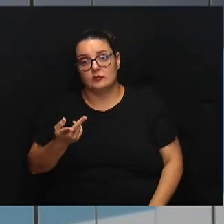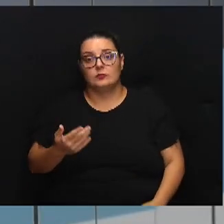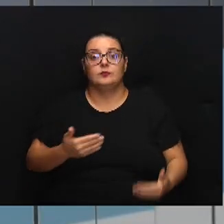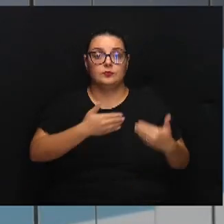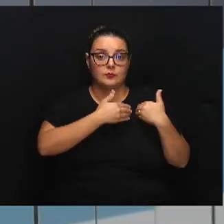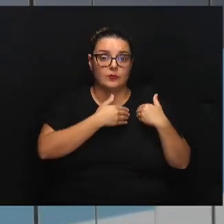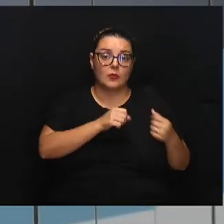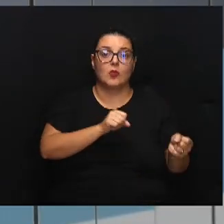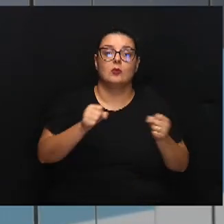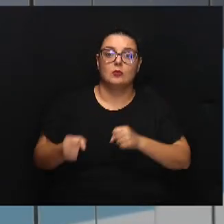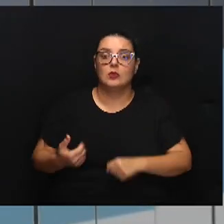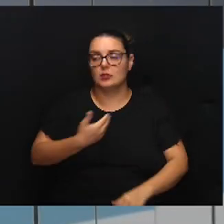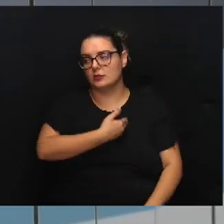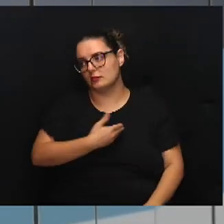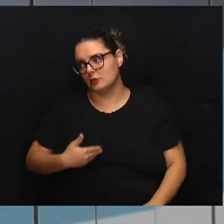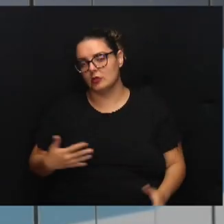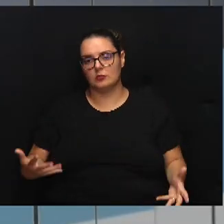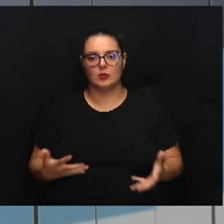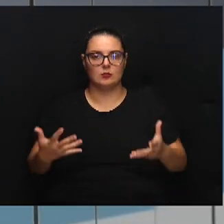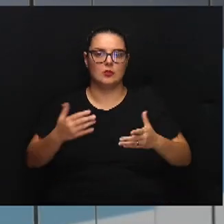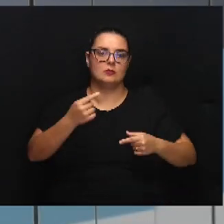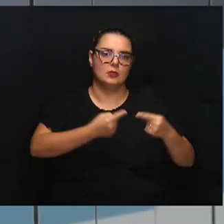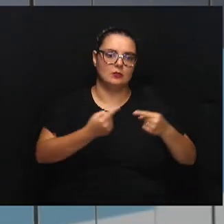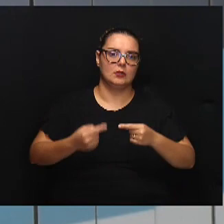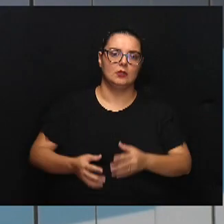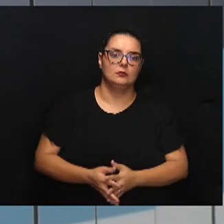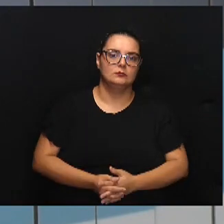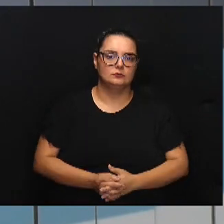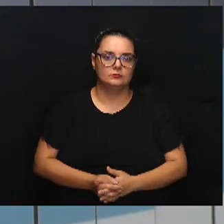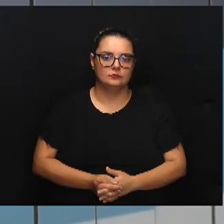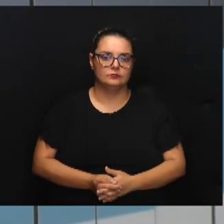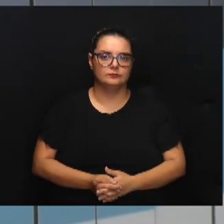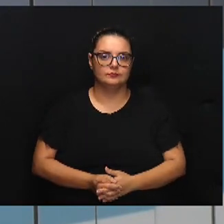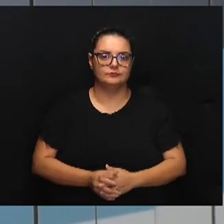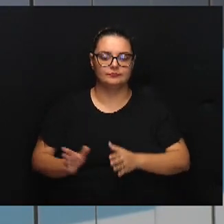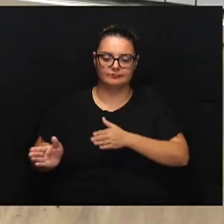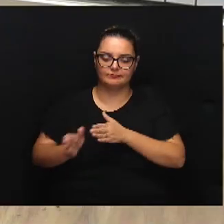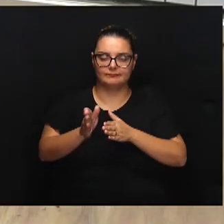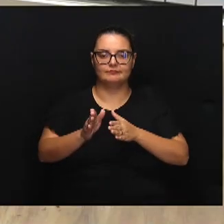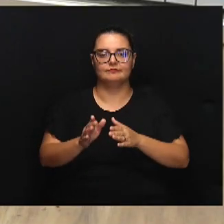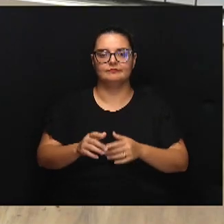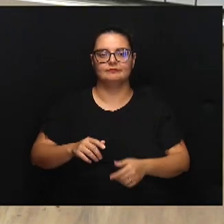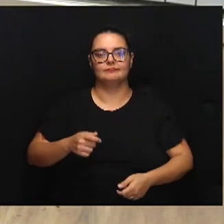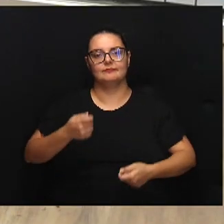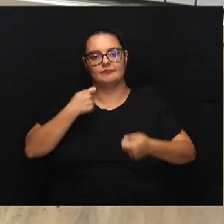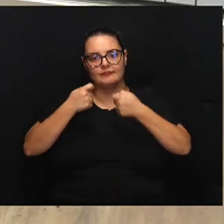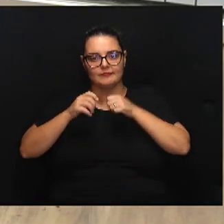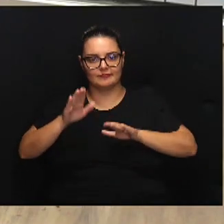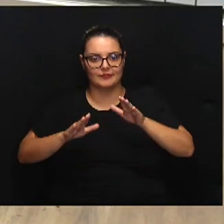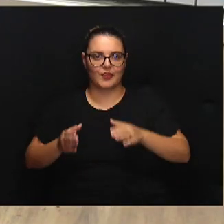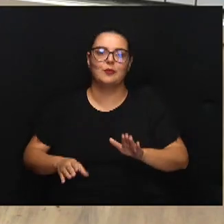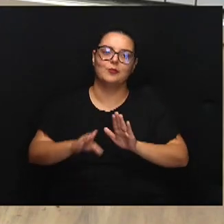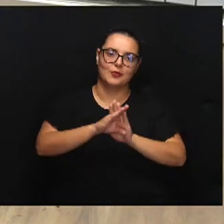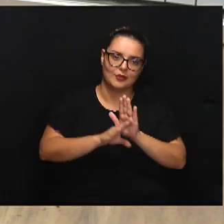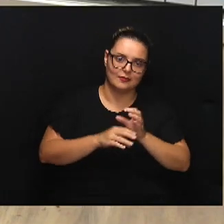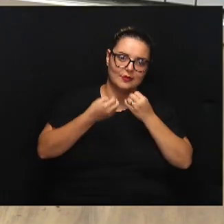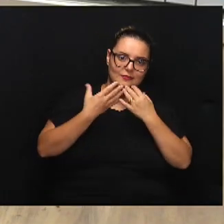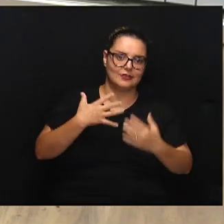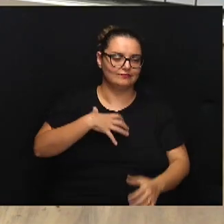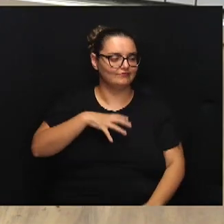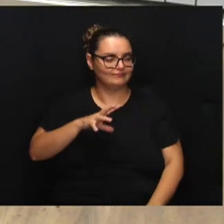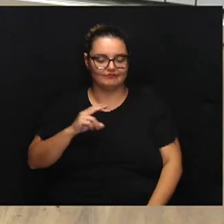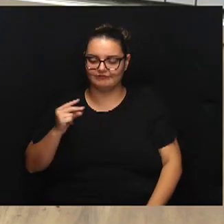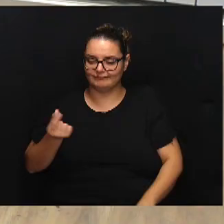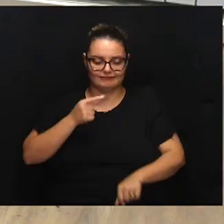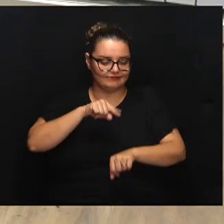responsabilidade do poder público em promover essas discussões. Reta final do nosso Questão de Ordem, programa bom é programa assim, que passa